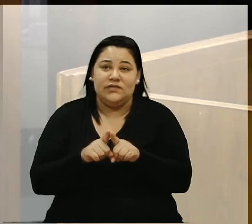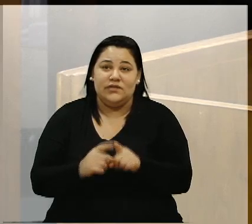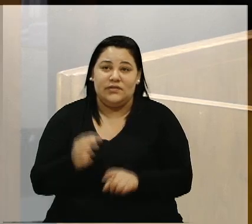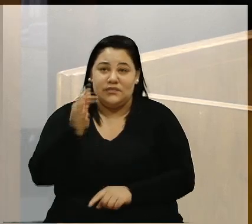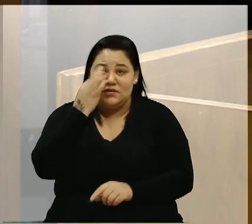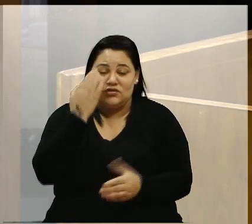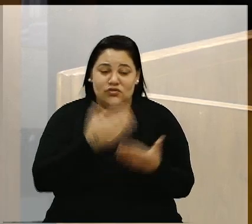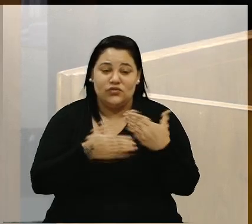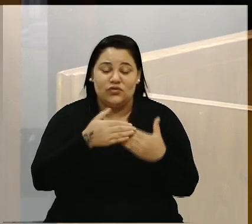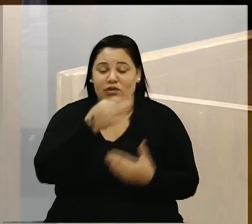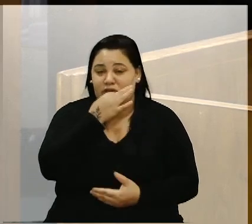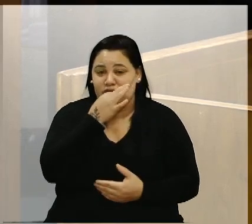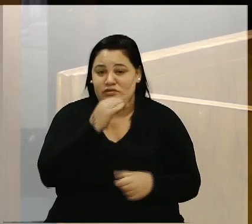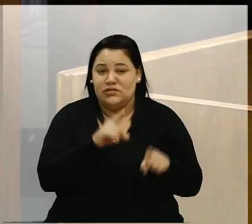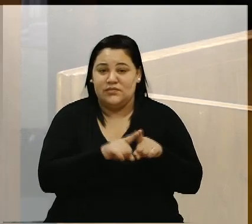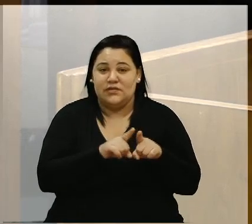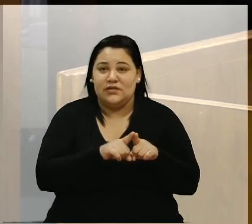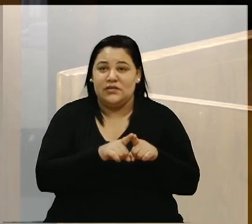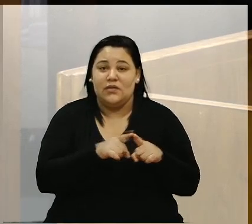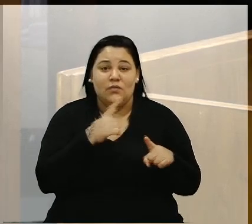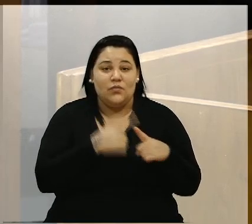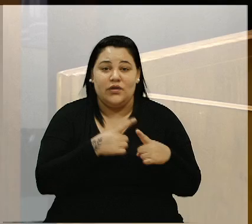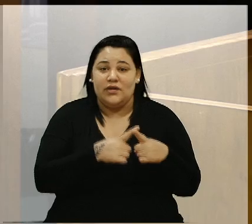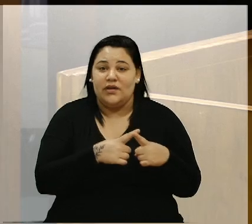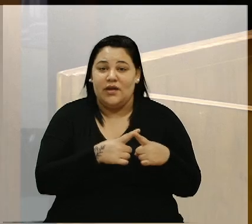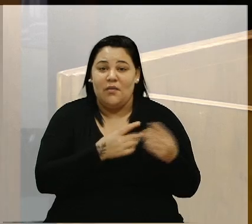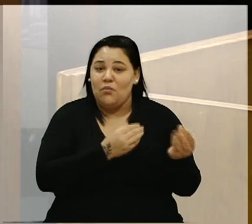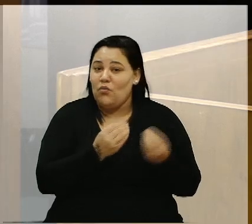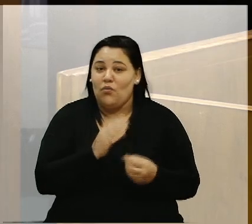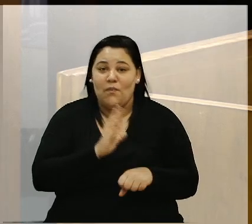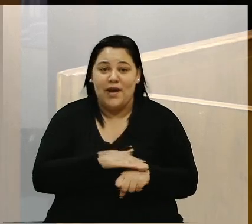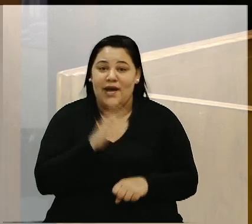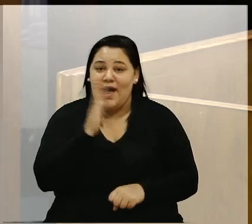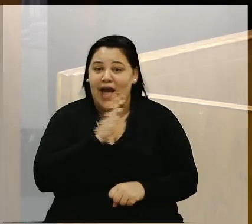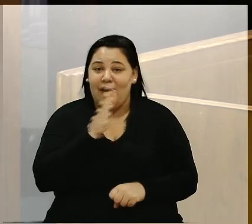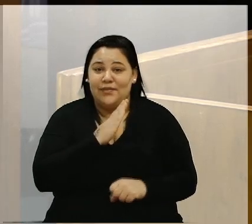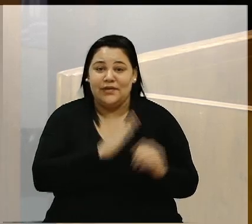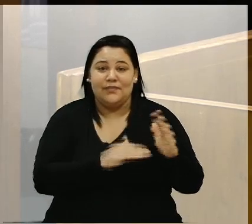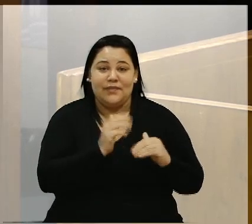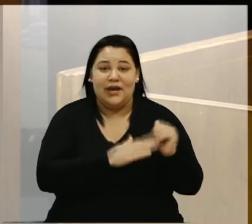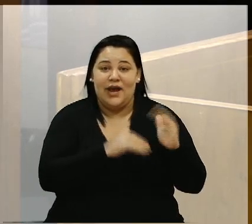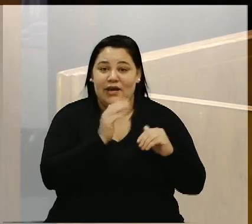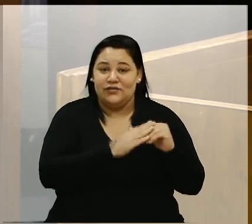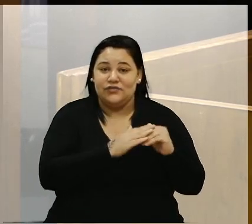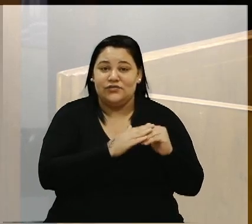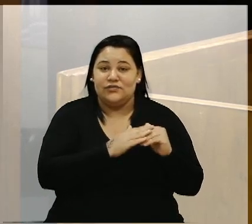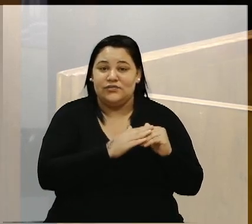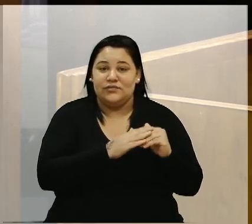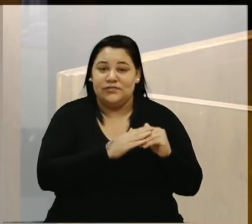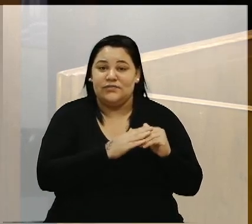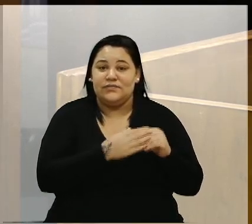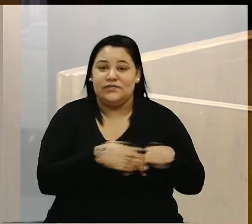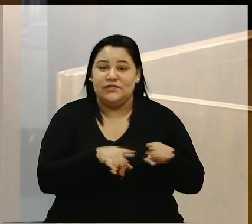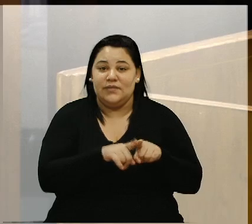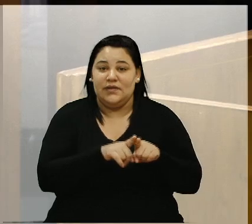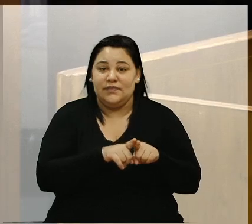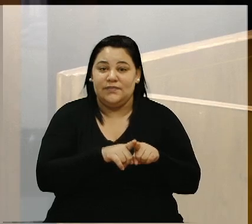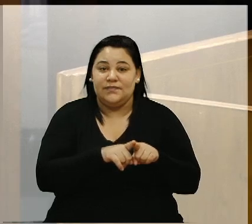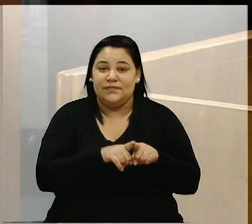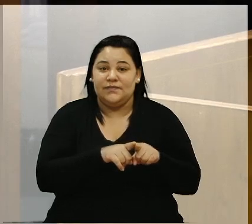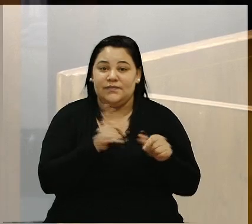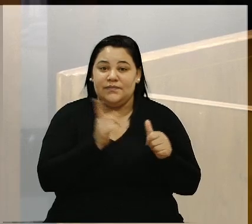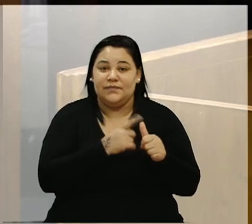nossa Caxias do Sul, porque ela é muito mais rápida, mais prática, mais econômica no final. Primeiro, ela tem